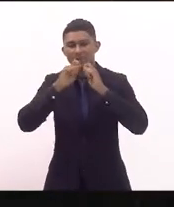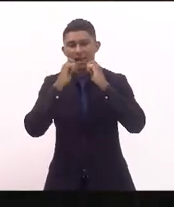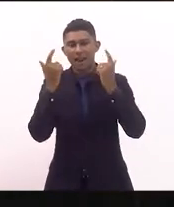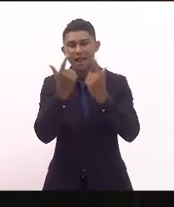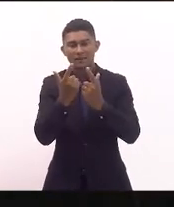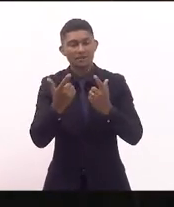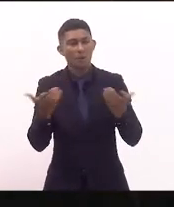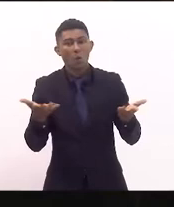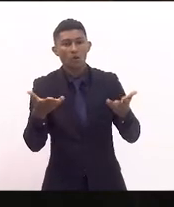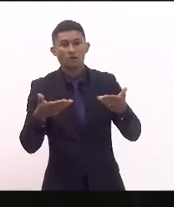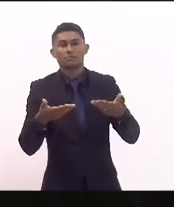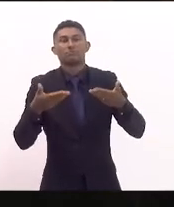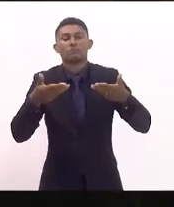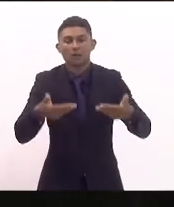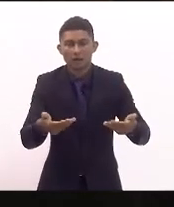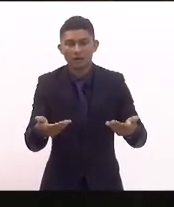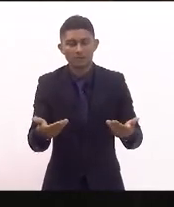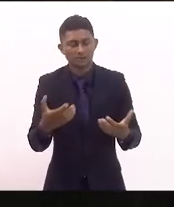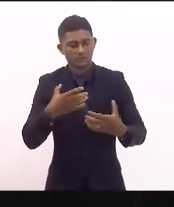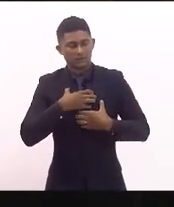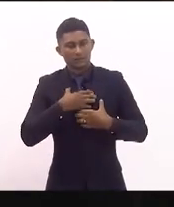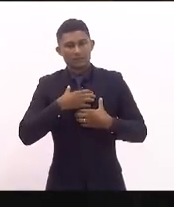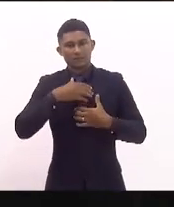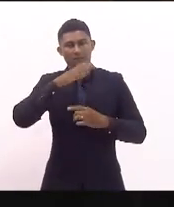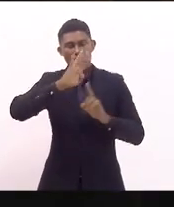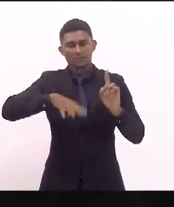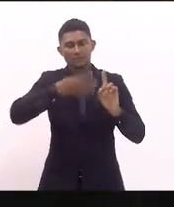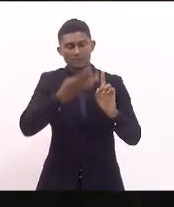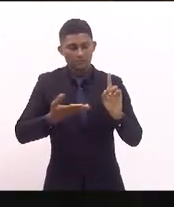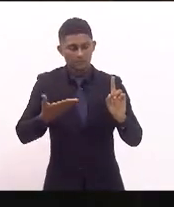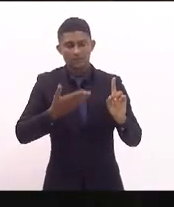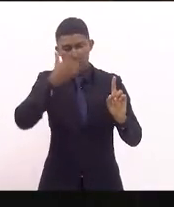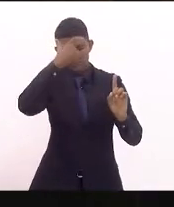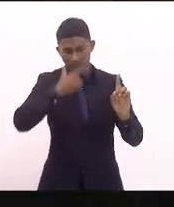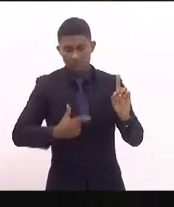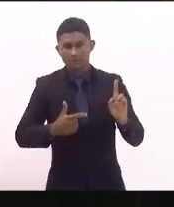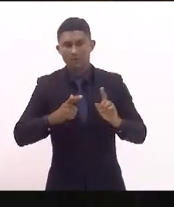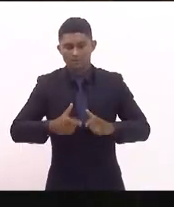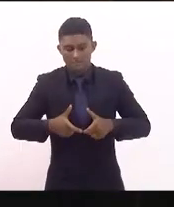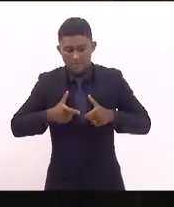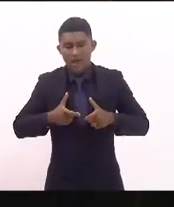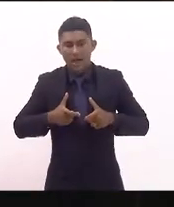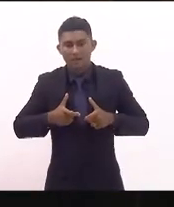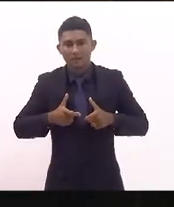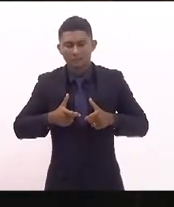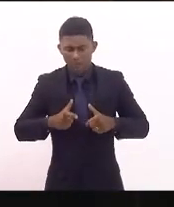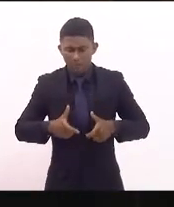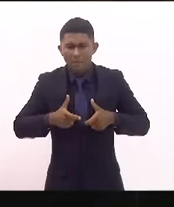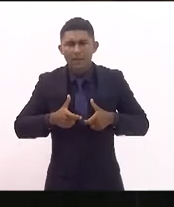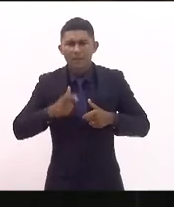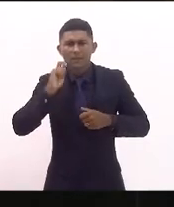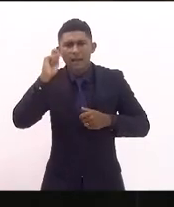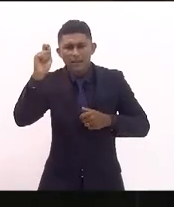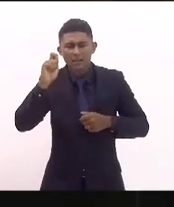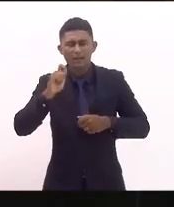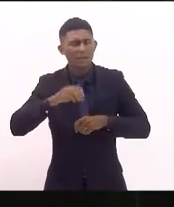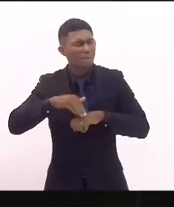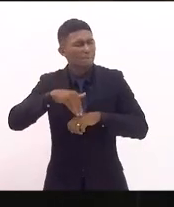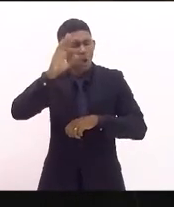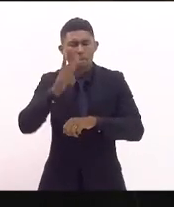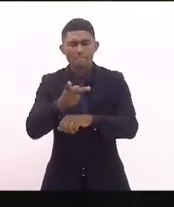recebe e me honra com esta medalha, que simboliza a maior honraria do nosso